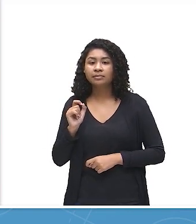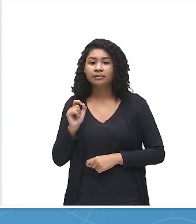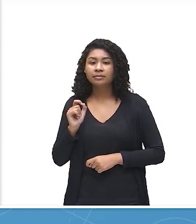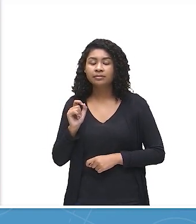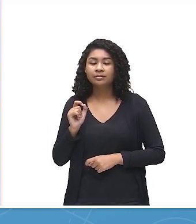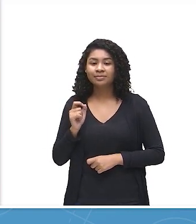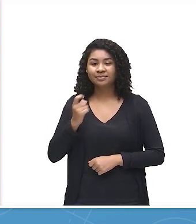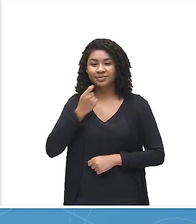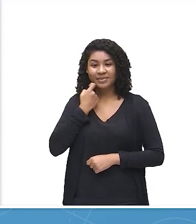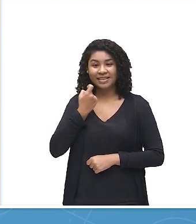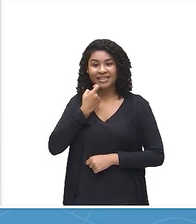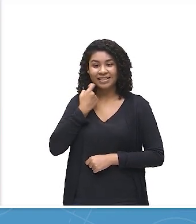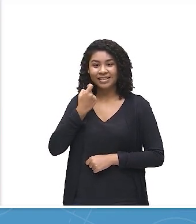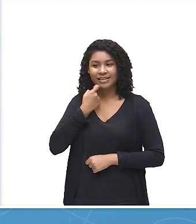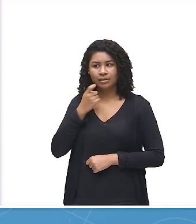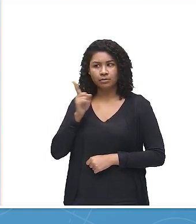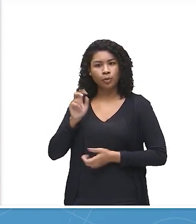embaixo.